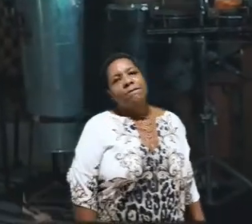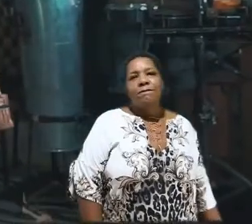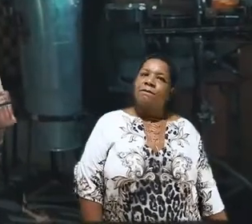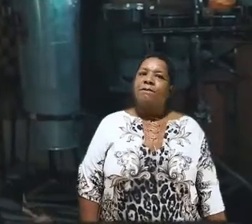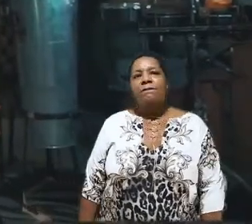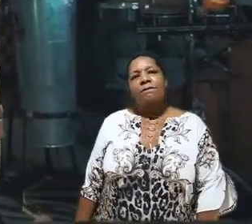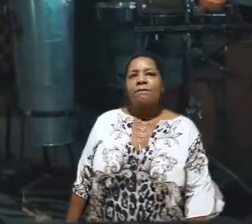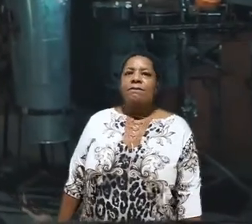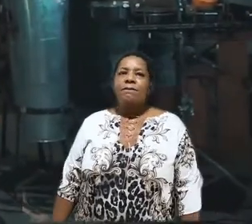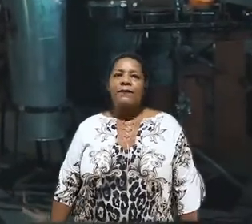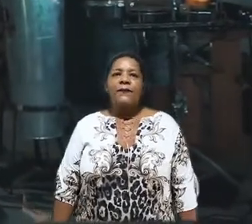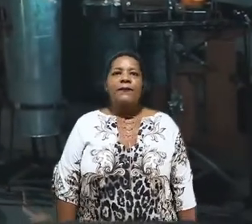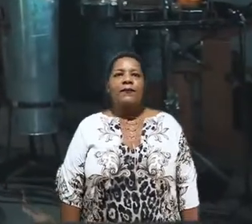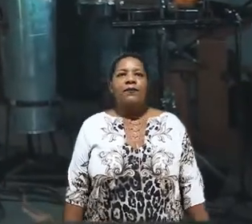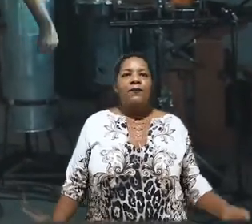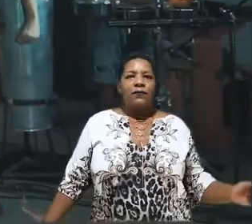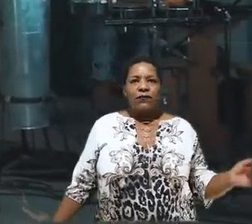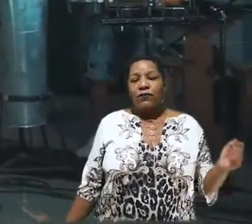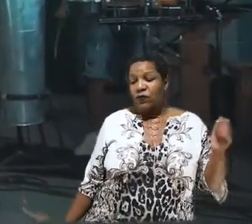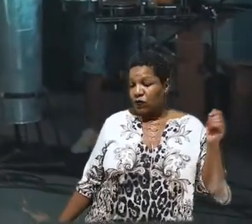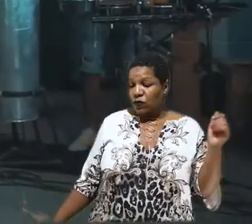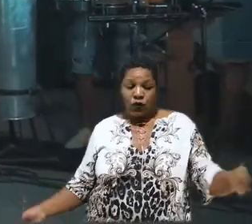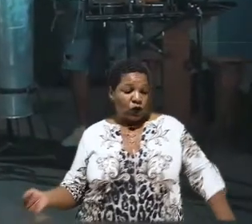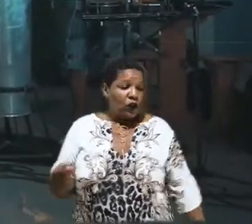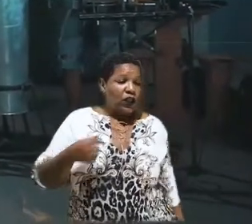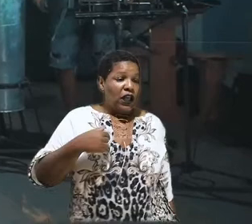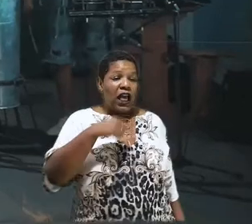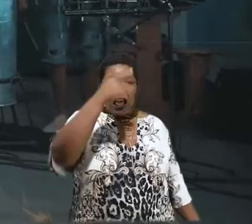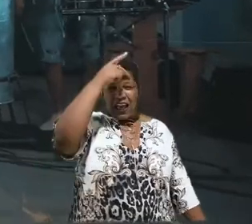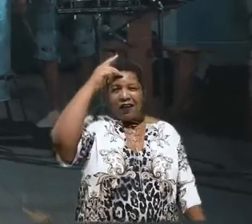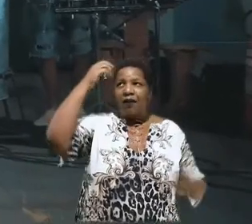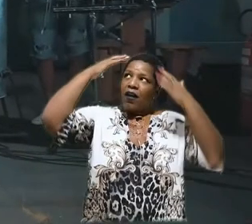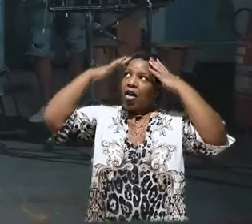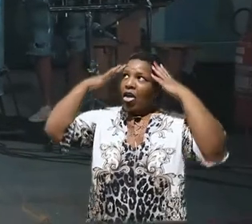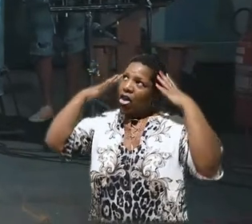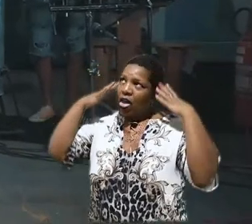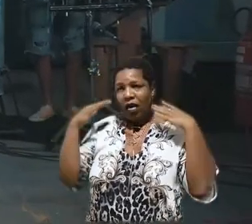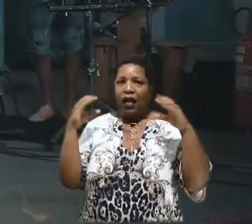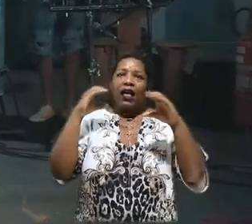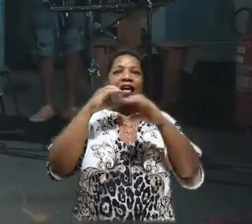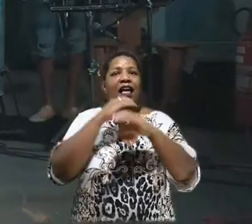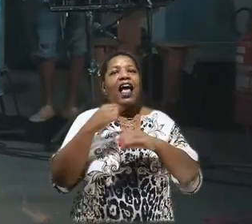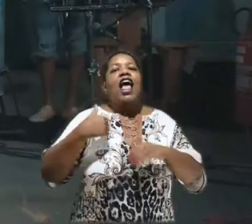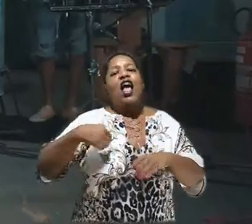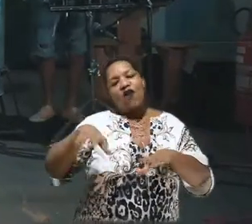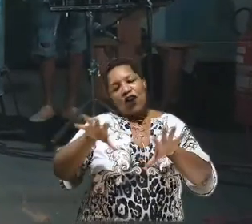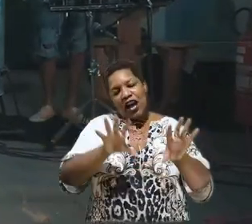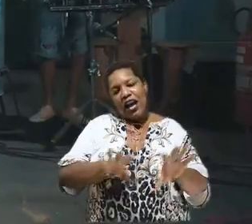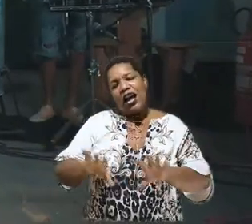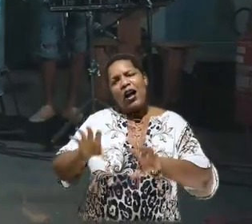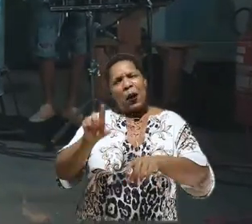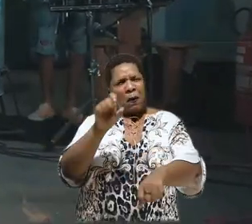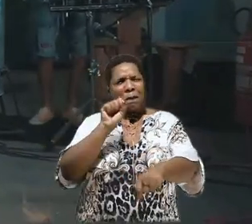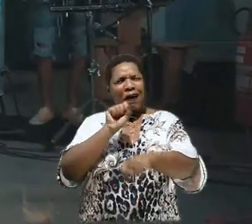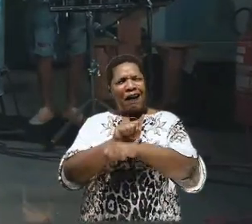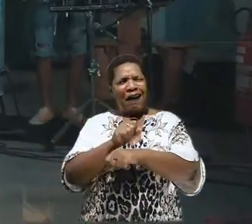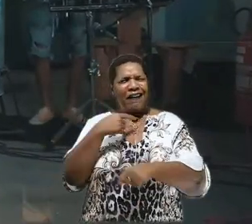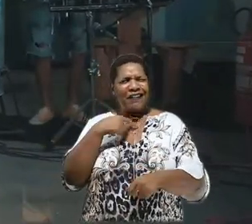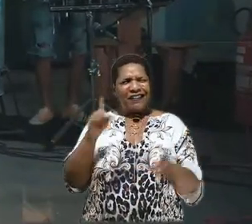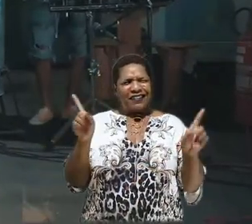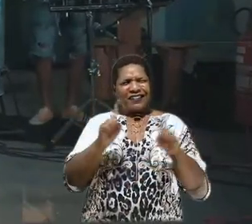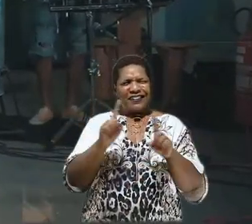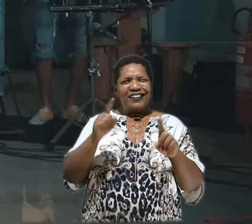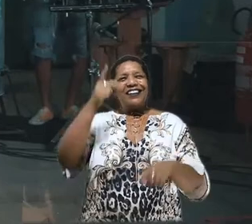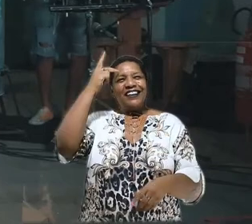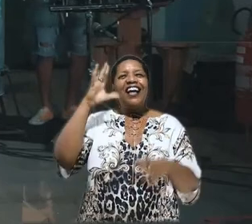E aí o parque pesquisando para o grupo da Fazenda Roberto